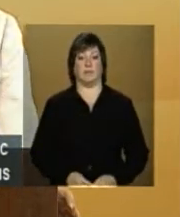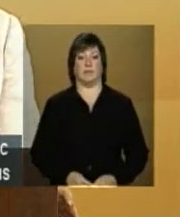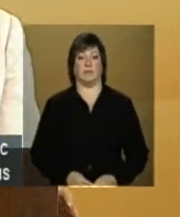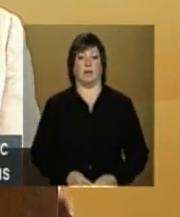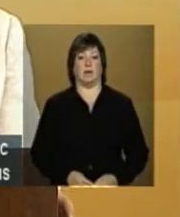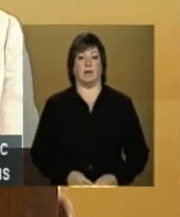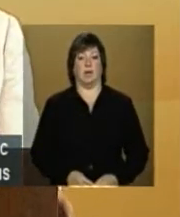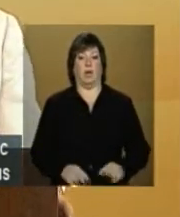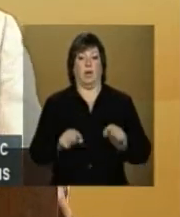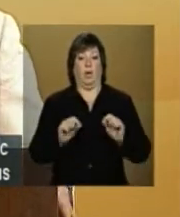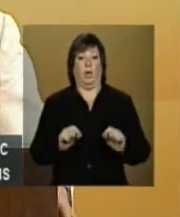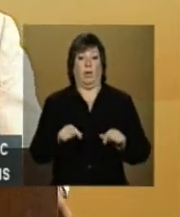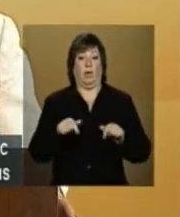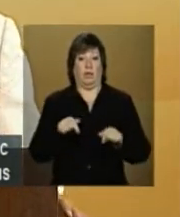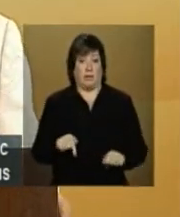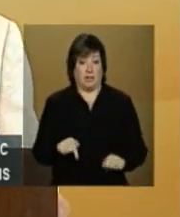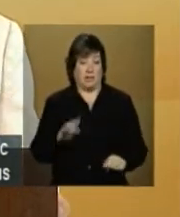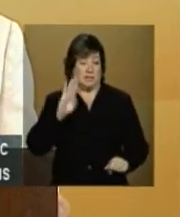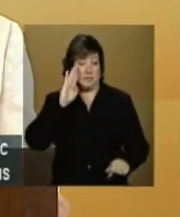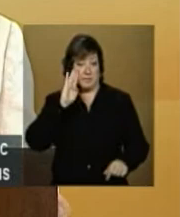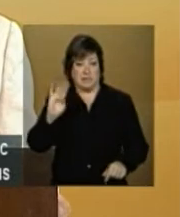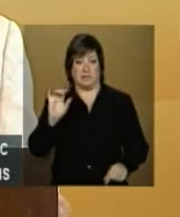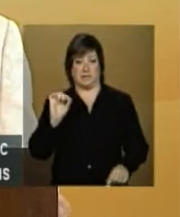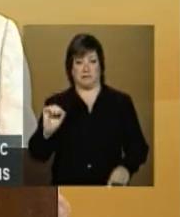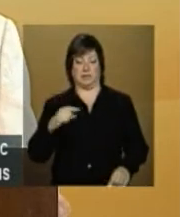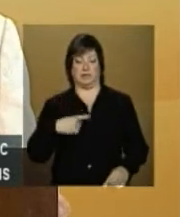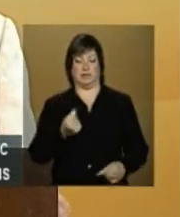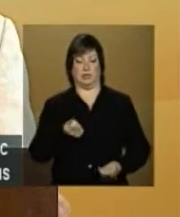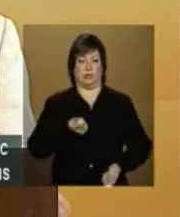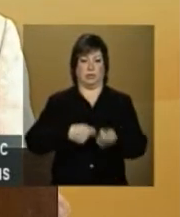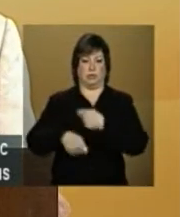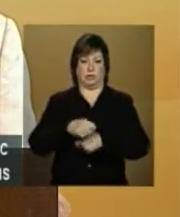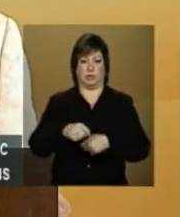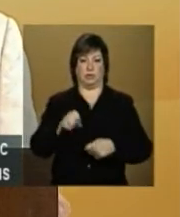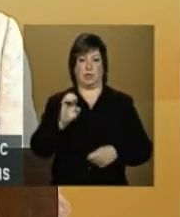o coração financeiro da zona do euro